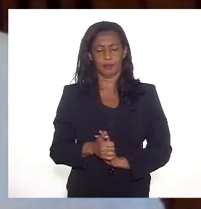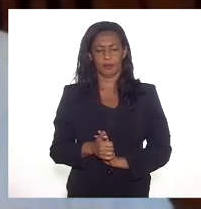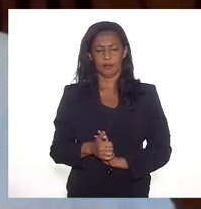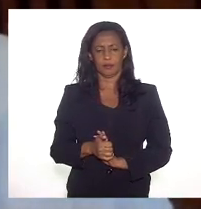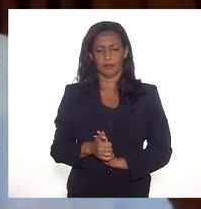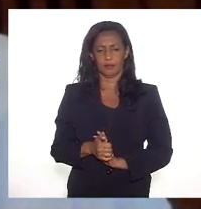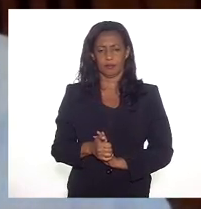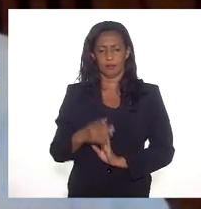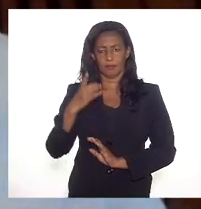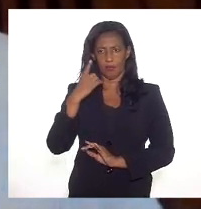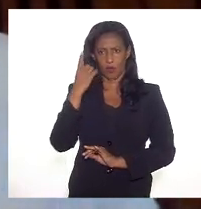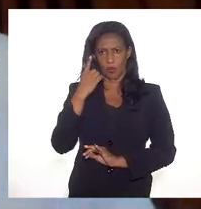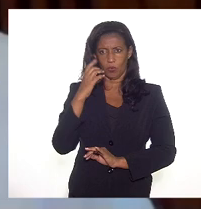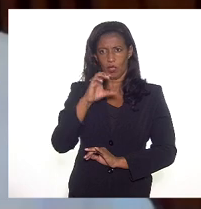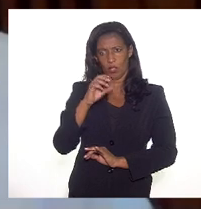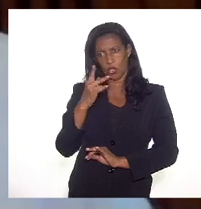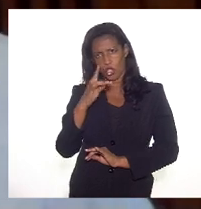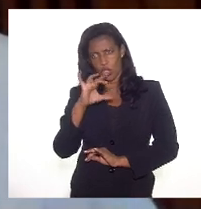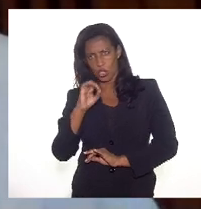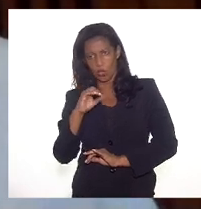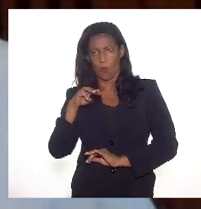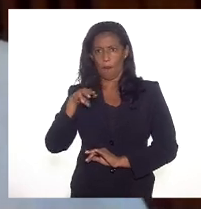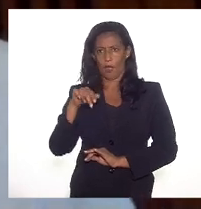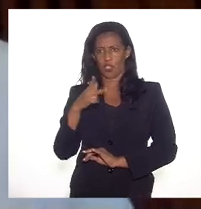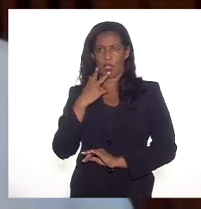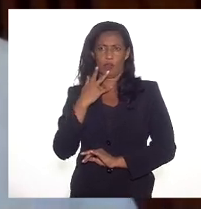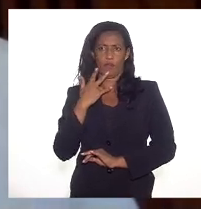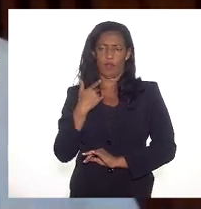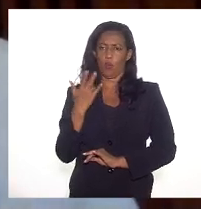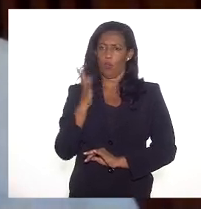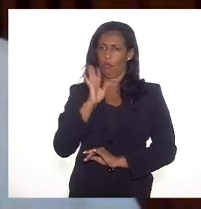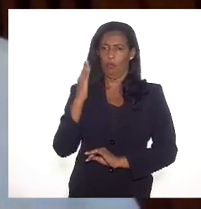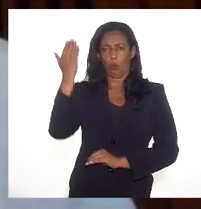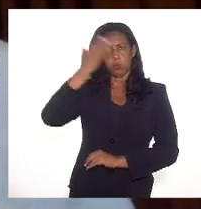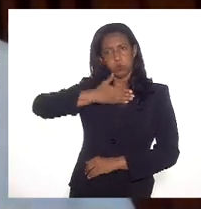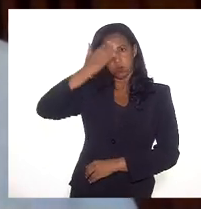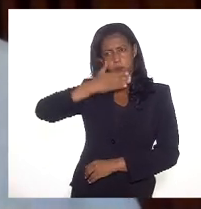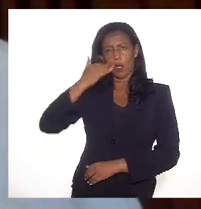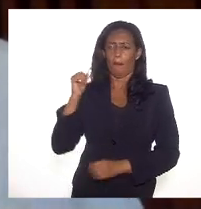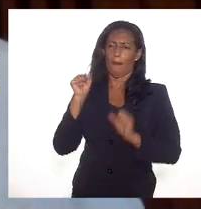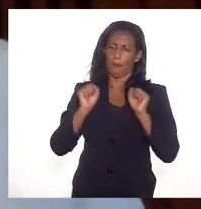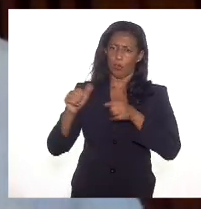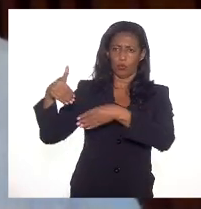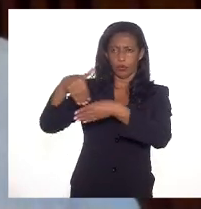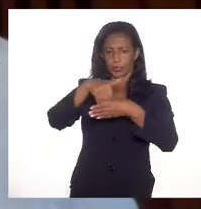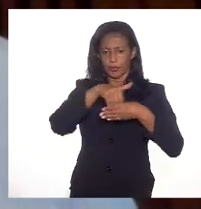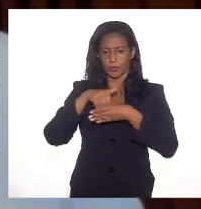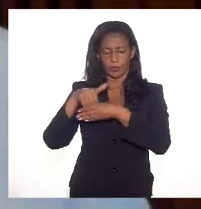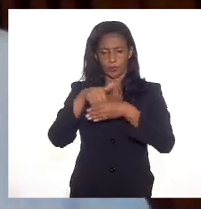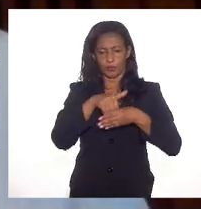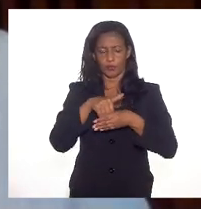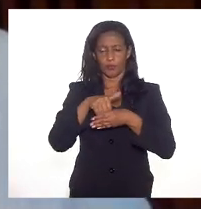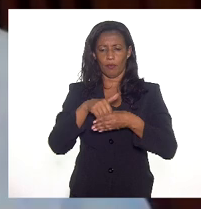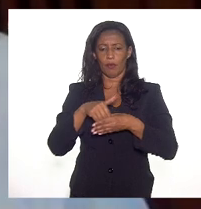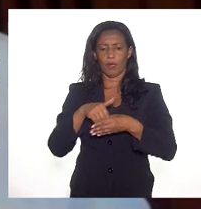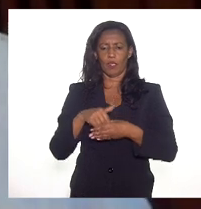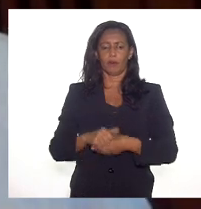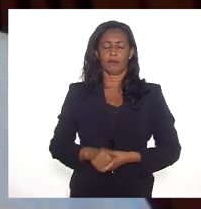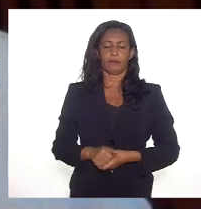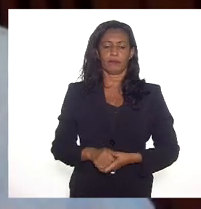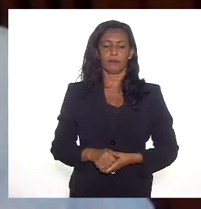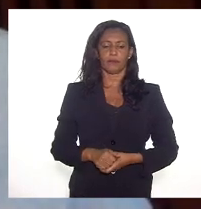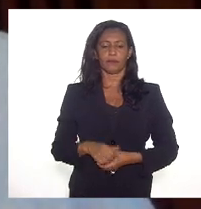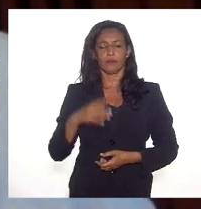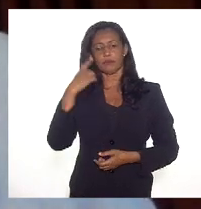Deputado Chico Machado entrou em contato com a presidência, dizendo que hoje não estaria, mas que poderíamos colocar em votação todos os seus projetos. Deputado Rodrigo